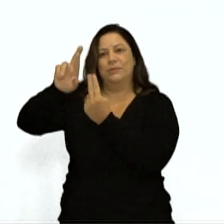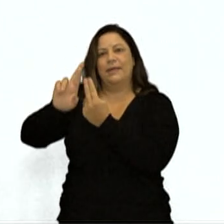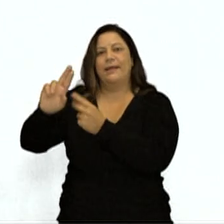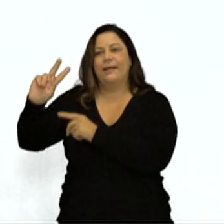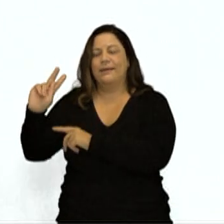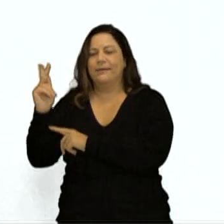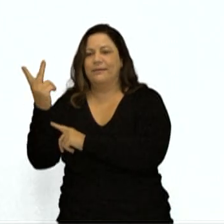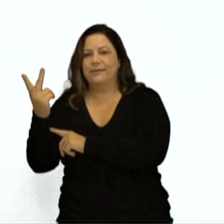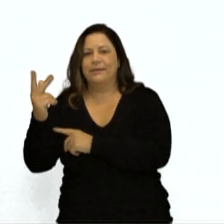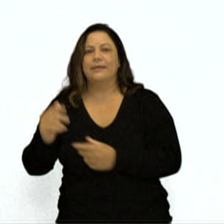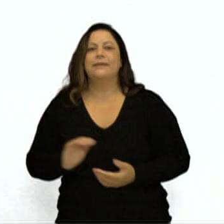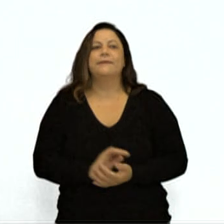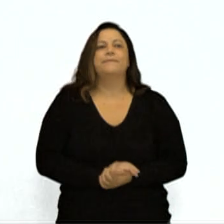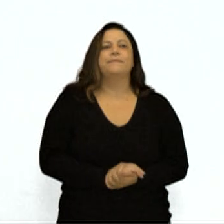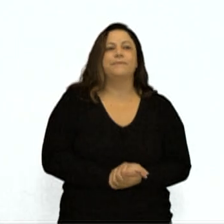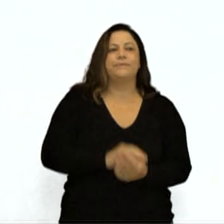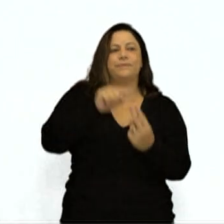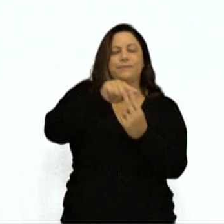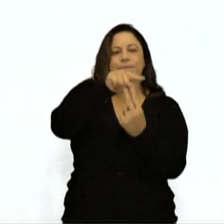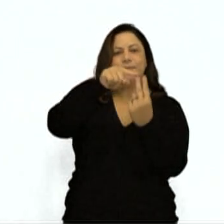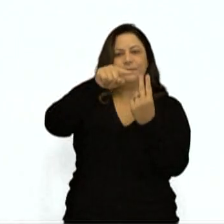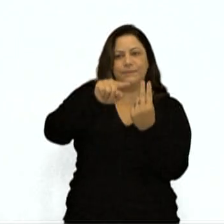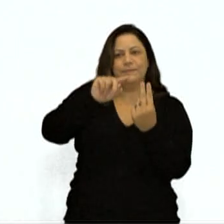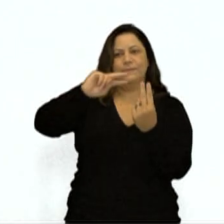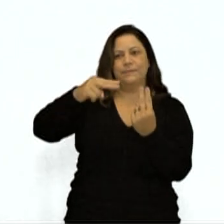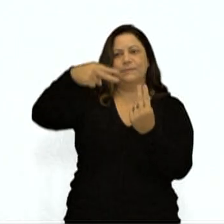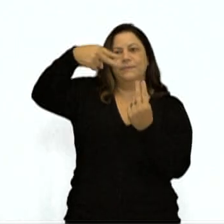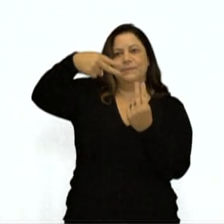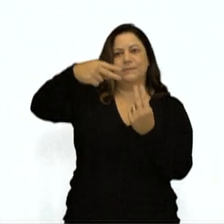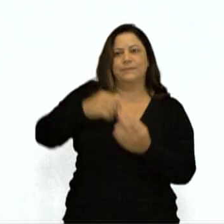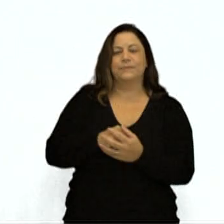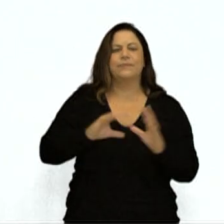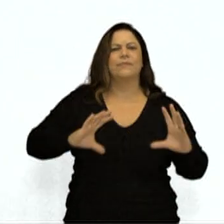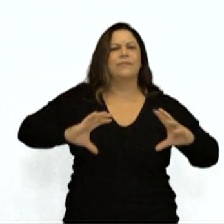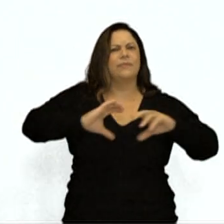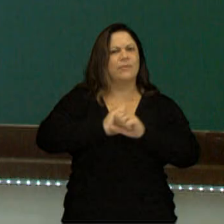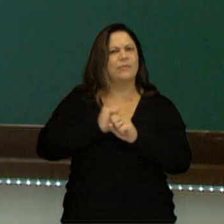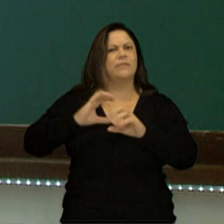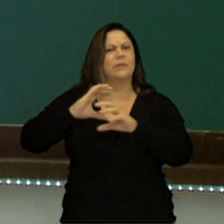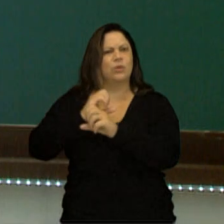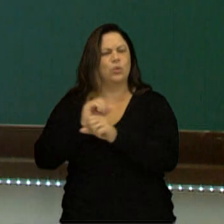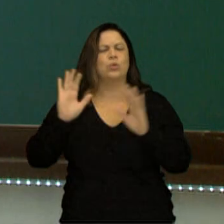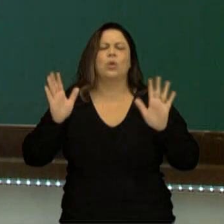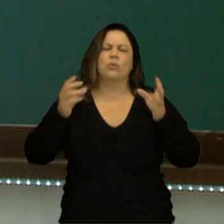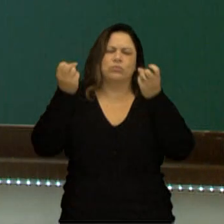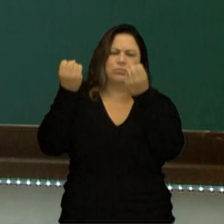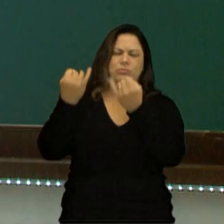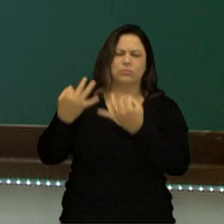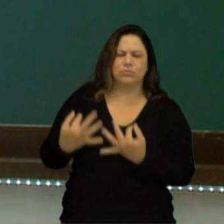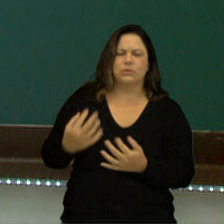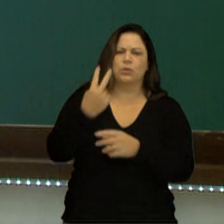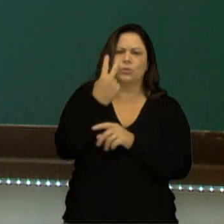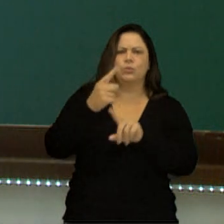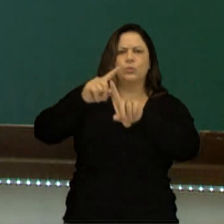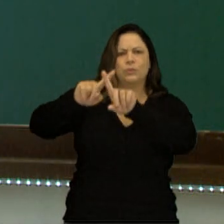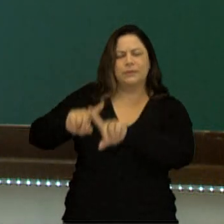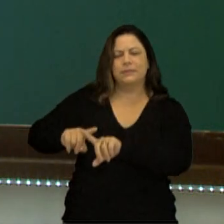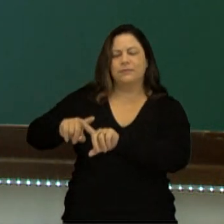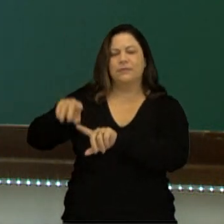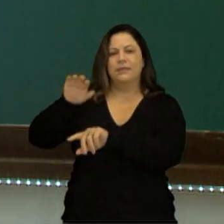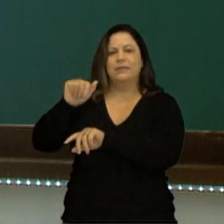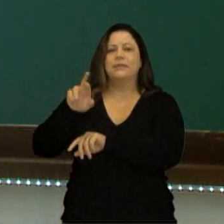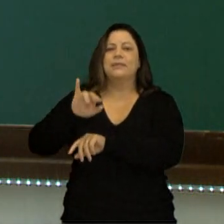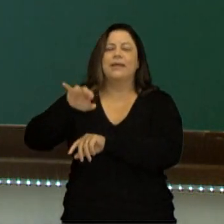a gente já conhece, πr ao quadrado. A área total, que eu já falei hoje, a área lateral mais 2 vezes a área da